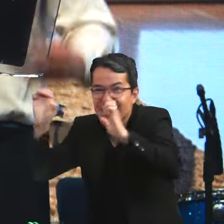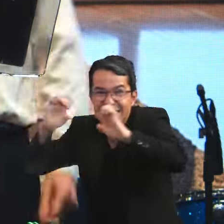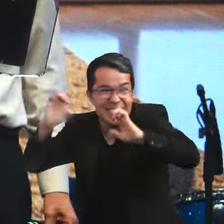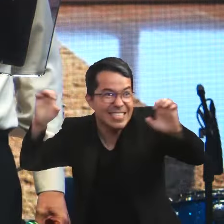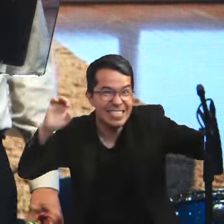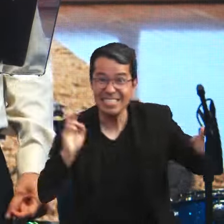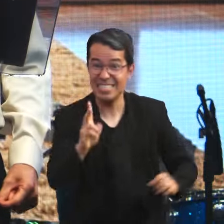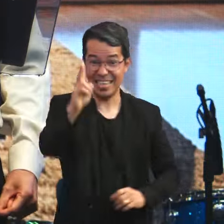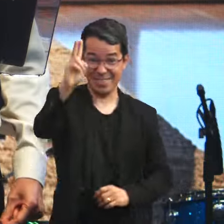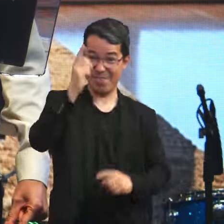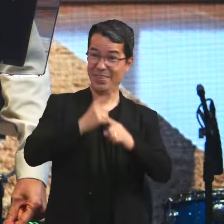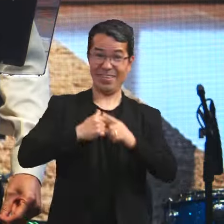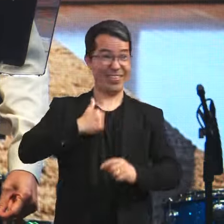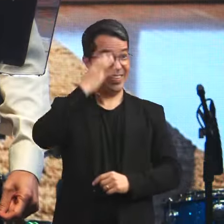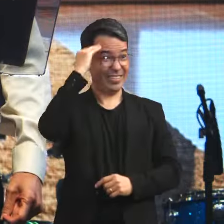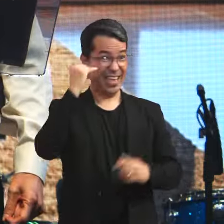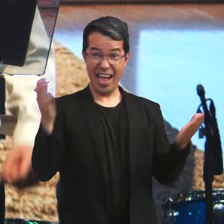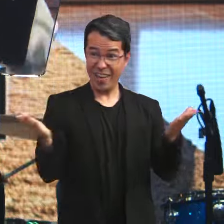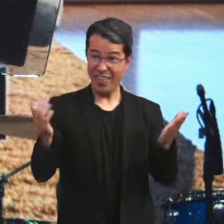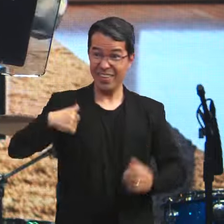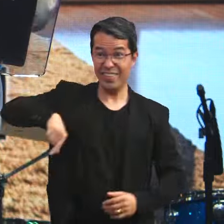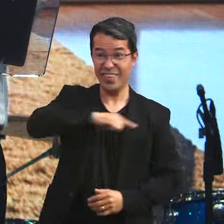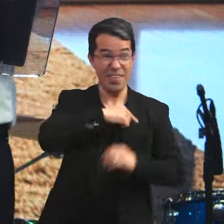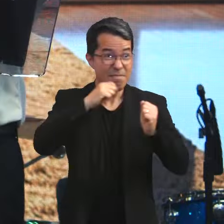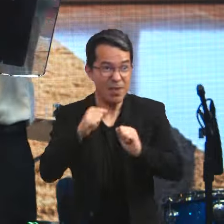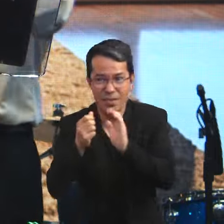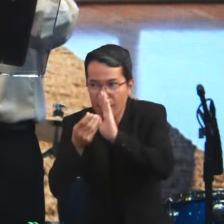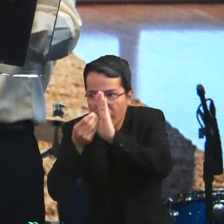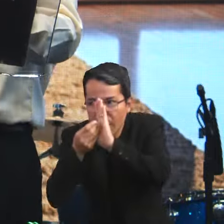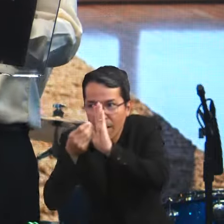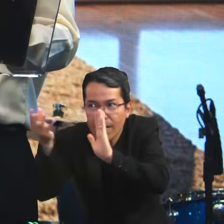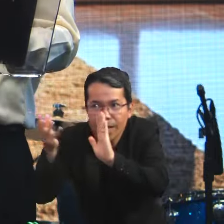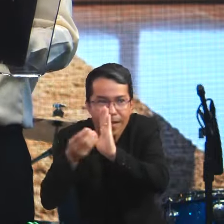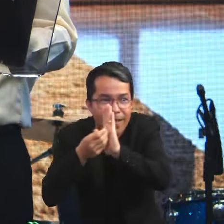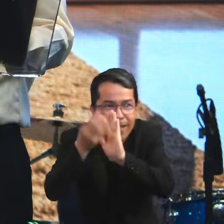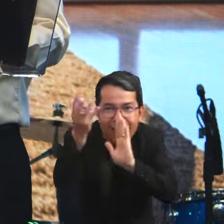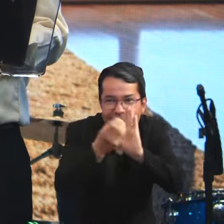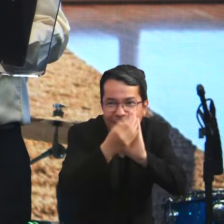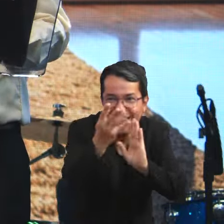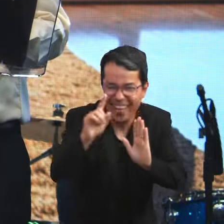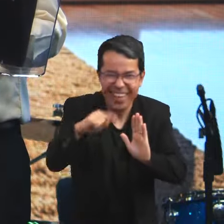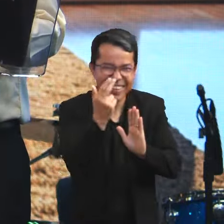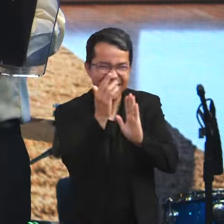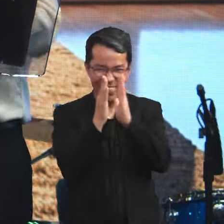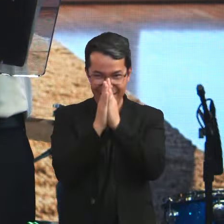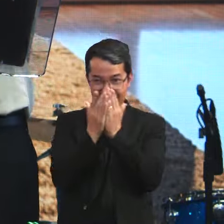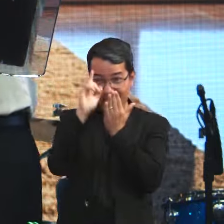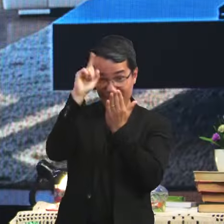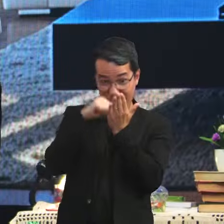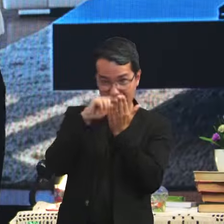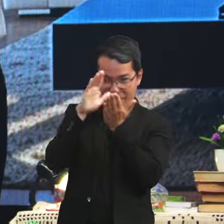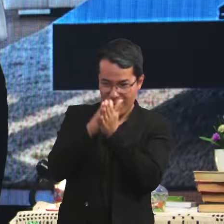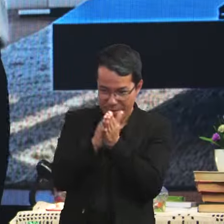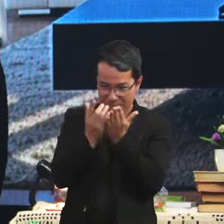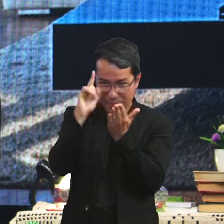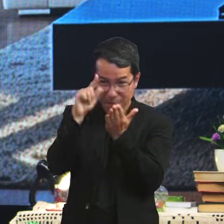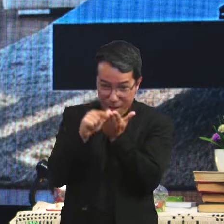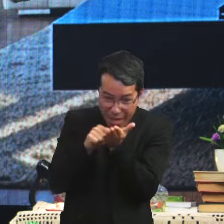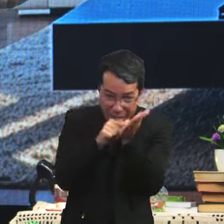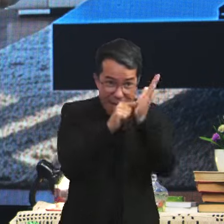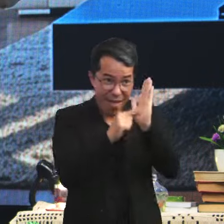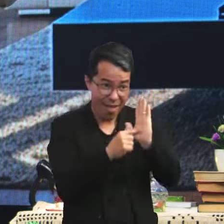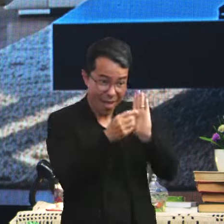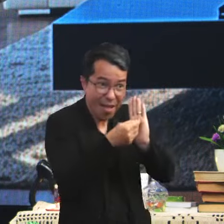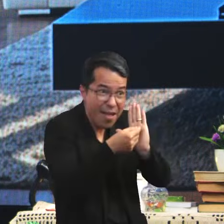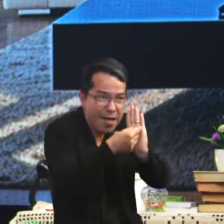para para levar o evangel cadao então cada um de nós devemos dizer una